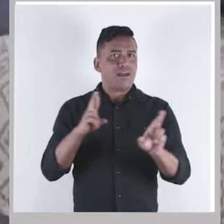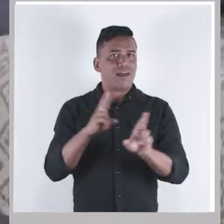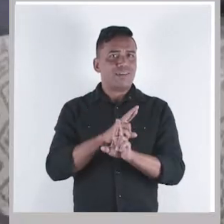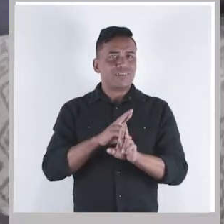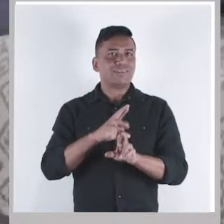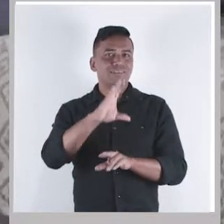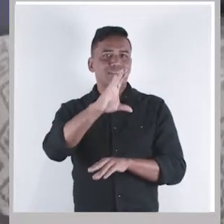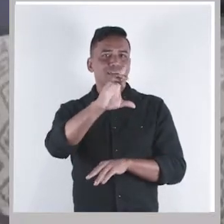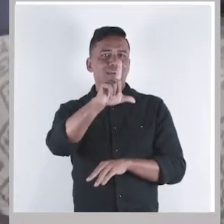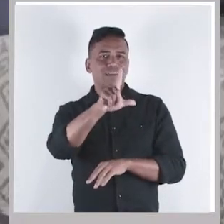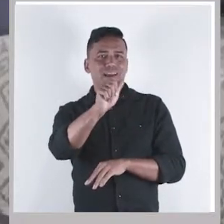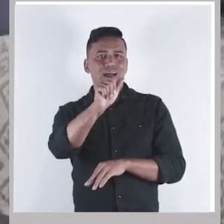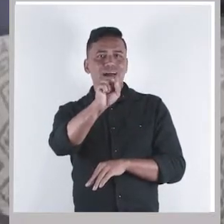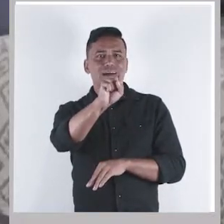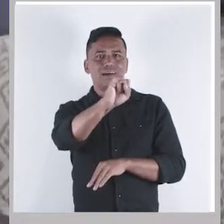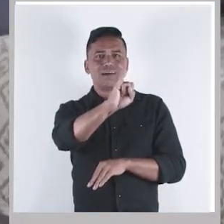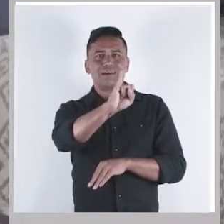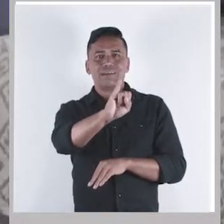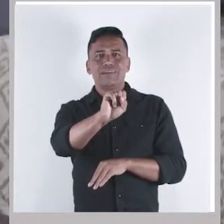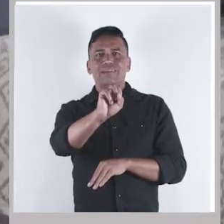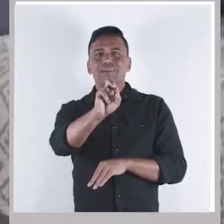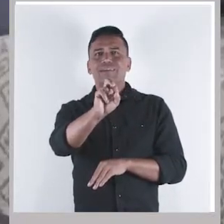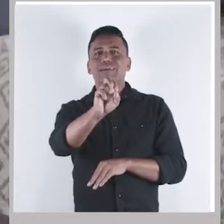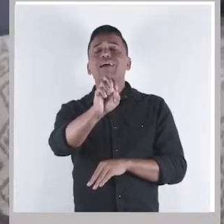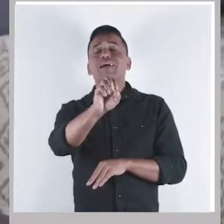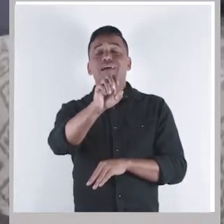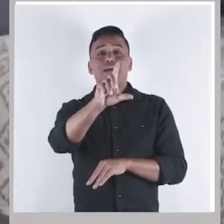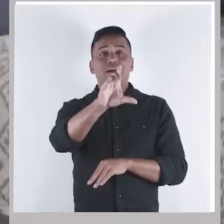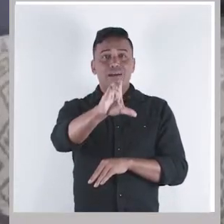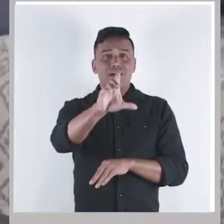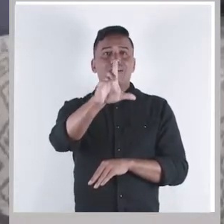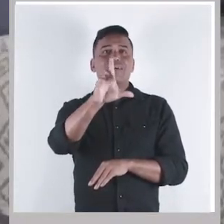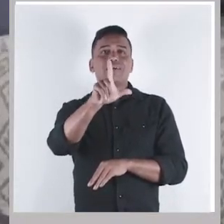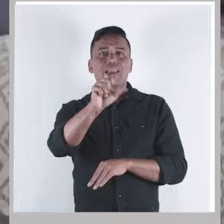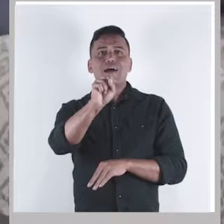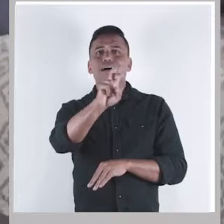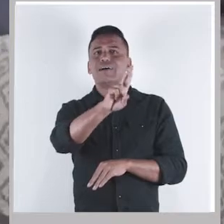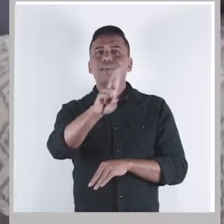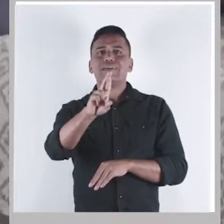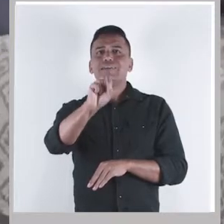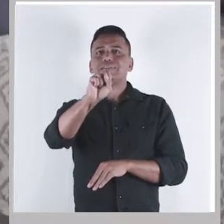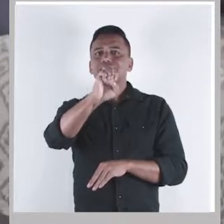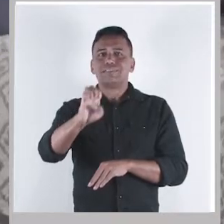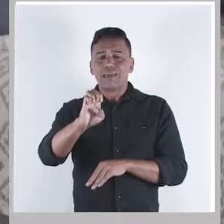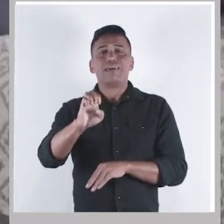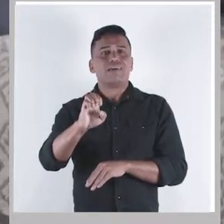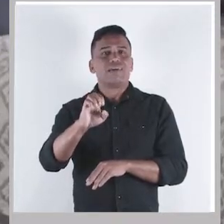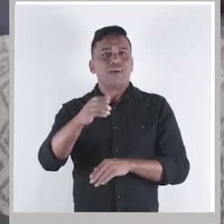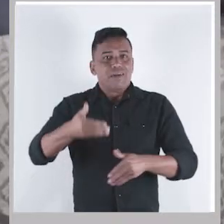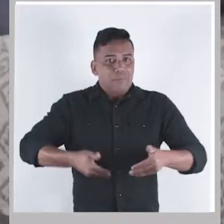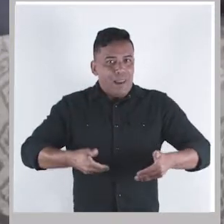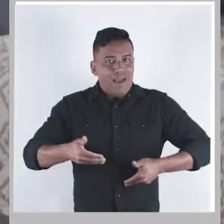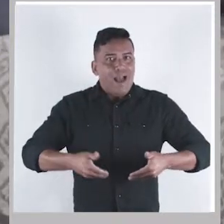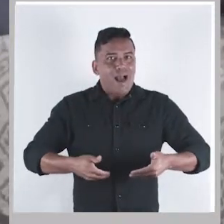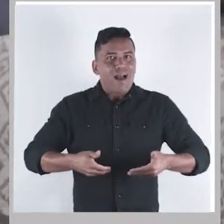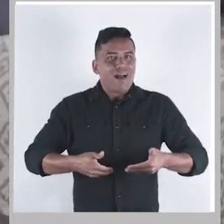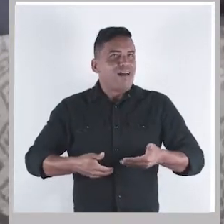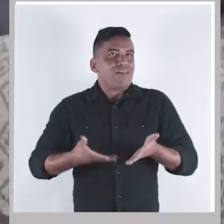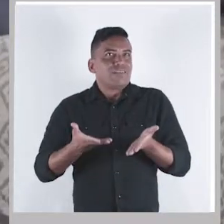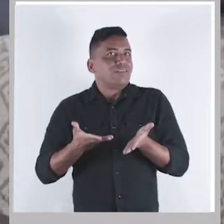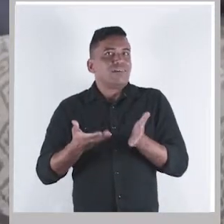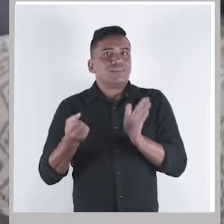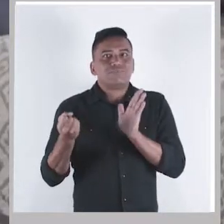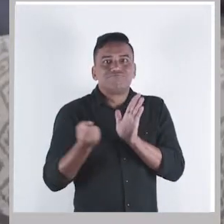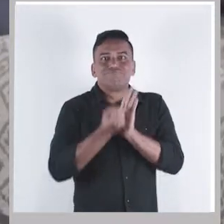contrabalancear, né, uma produção que nos estereotipava ou que a gente nem mesmo aparecia? Ou ainda tem